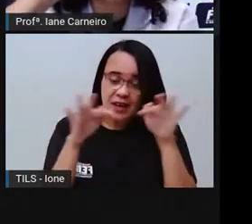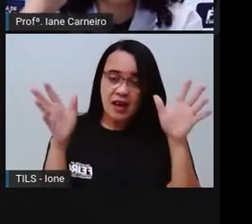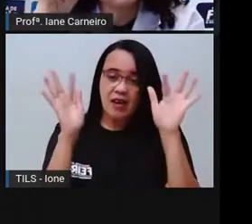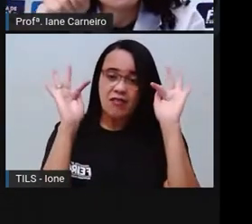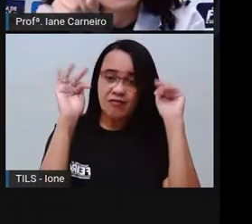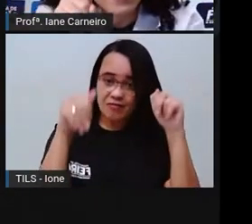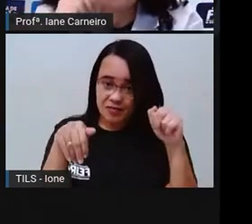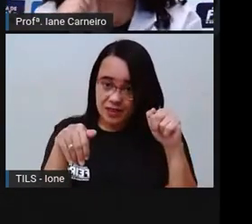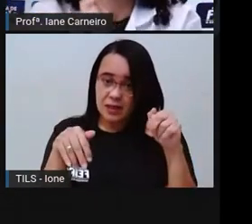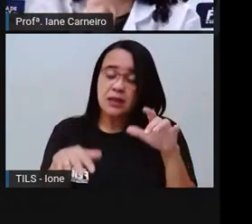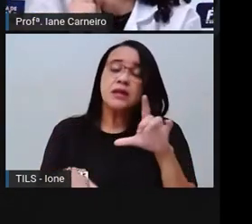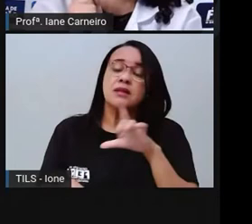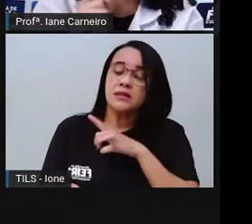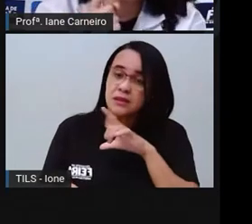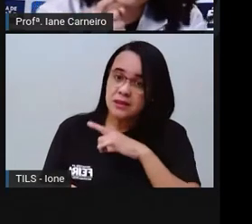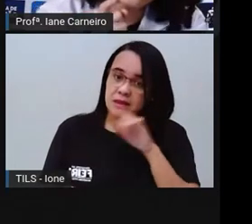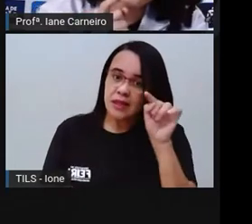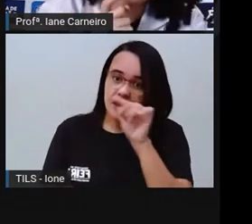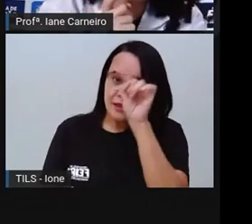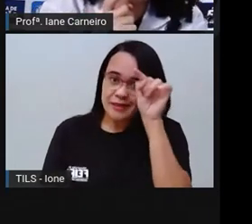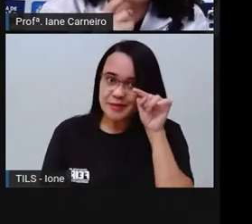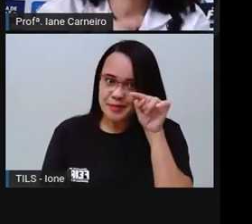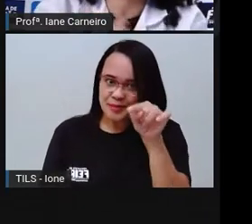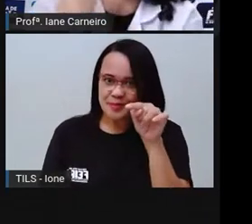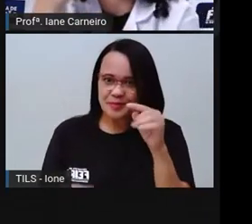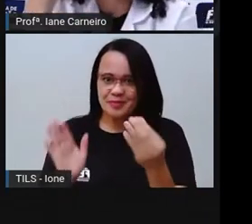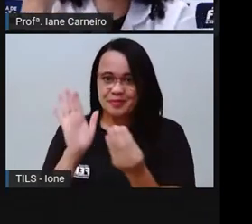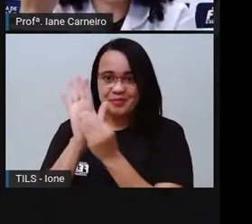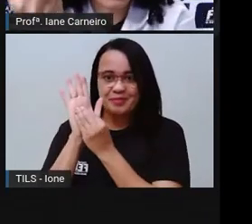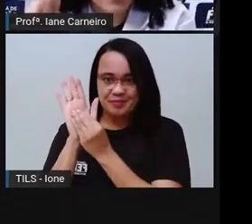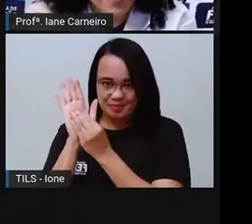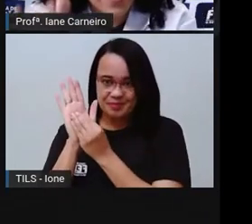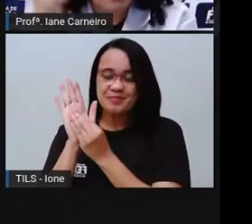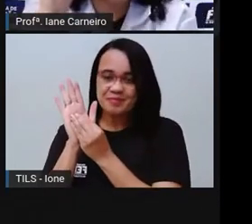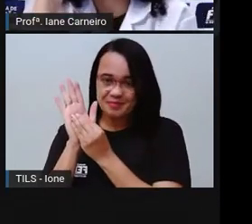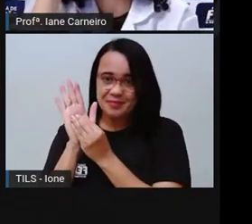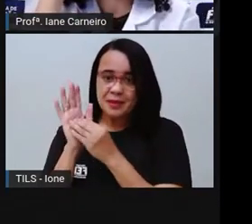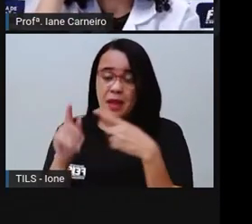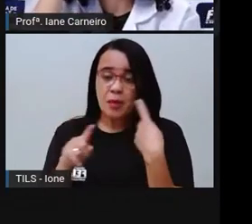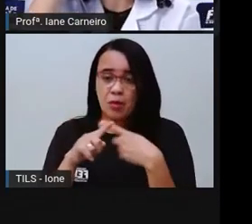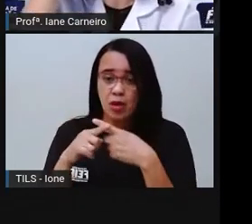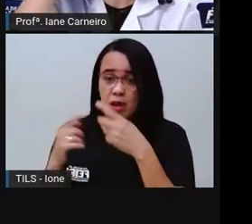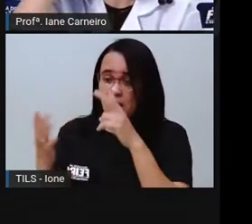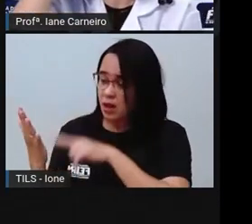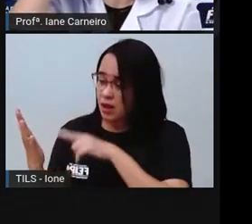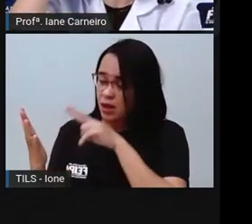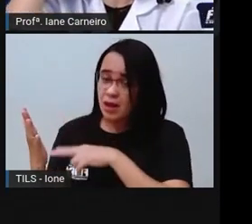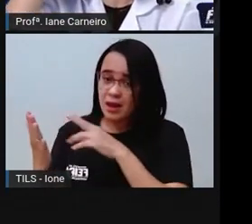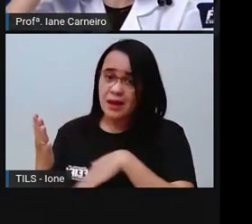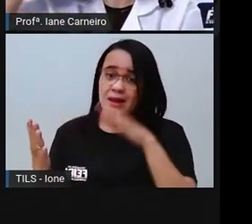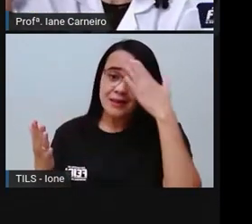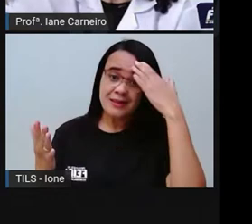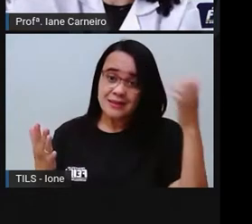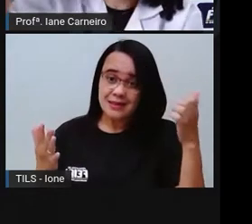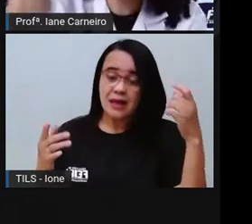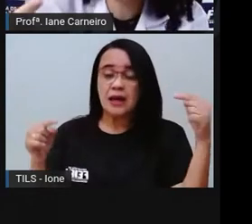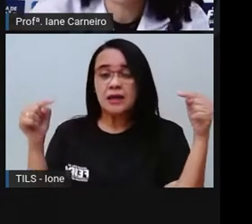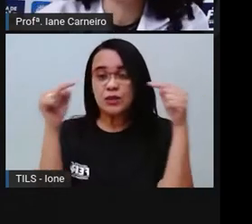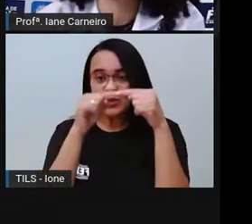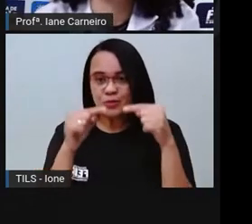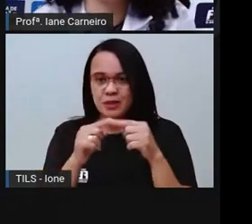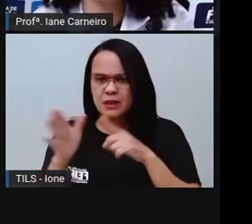dela ia ter esse sinal de interrogação né E aí quando a gente lê a gente sabe que a gente vai estar fazendo uma